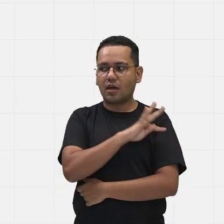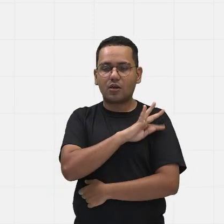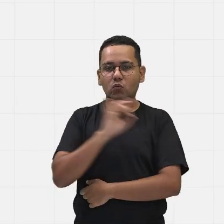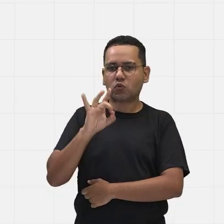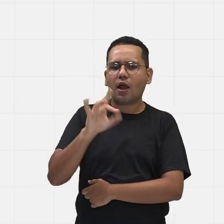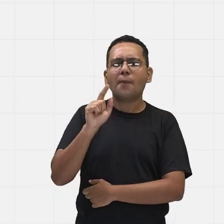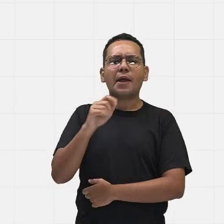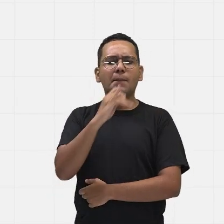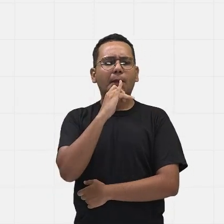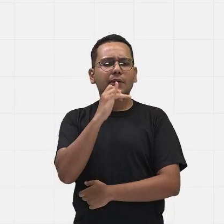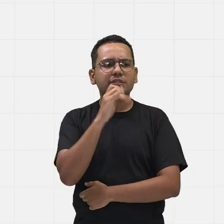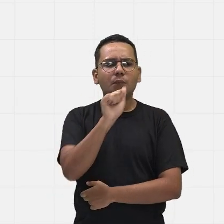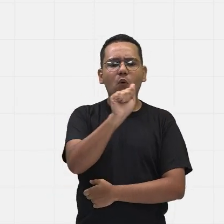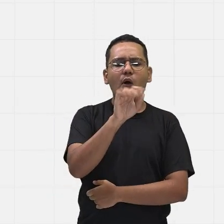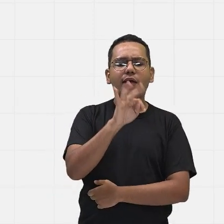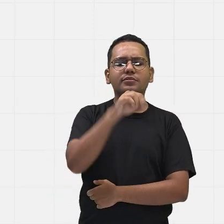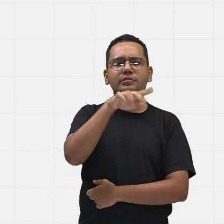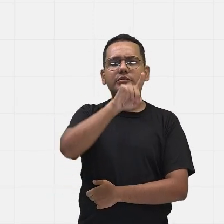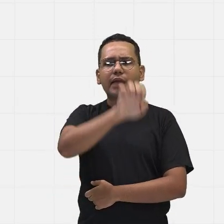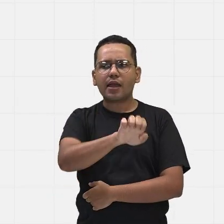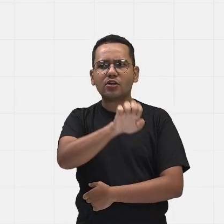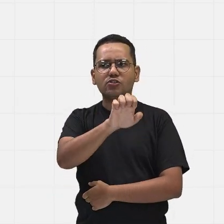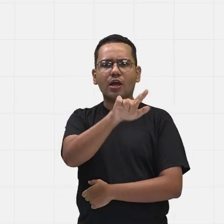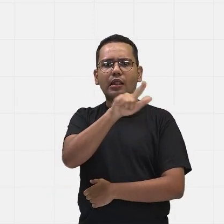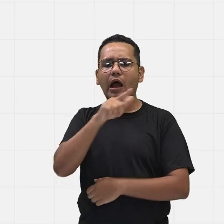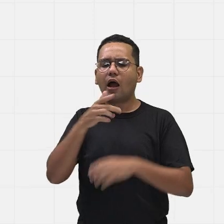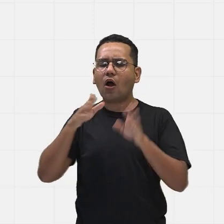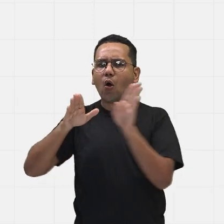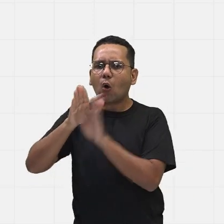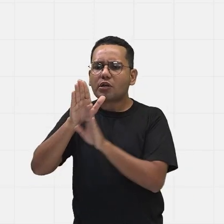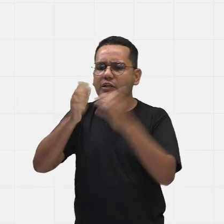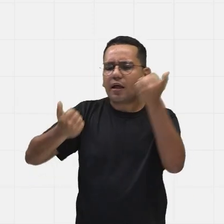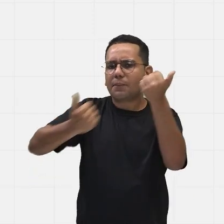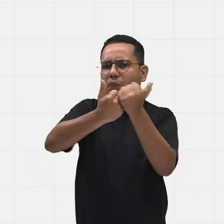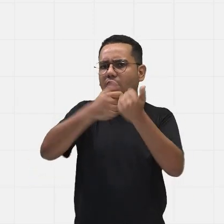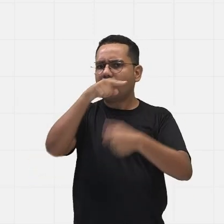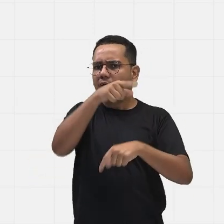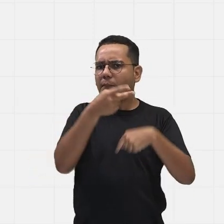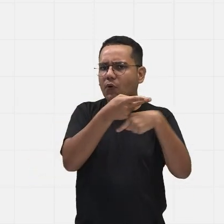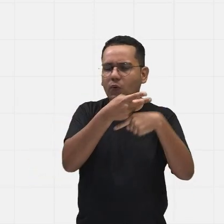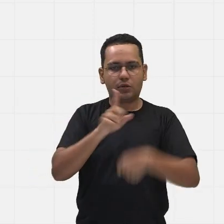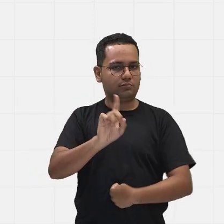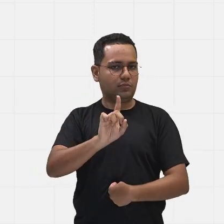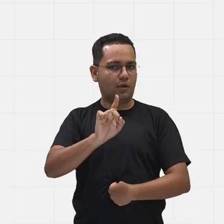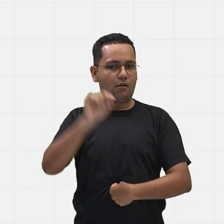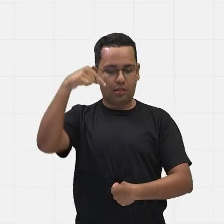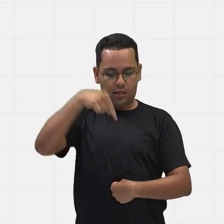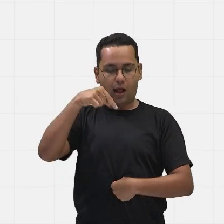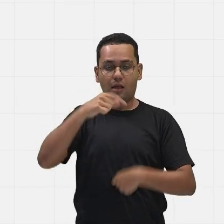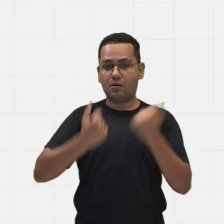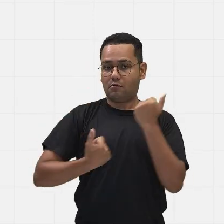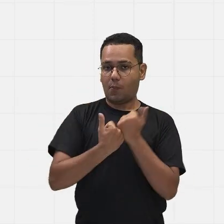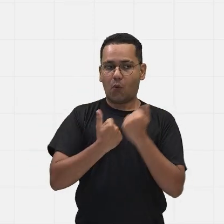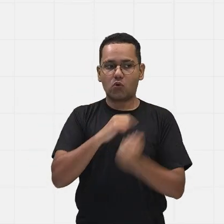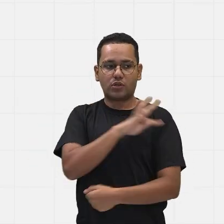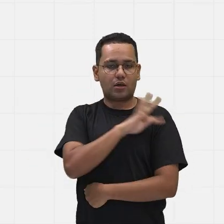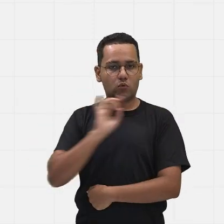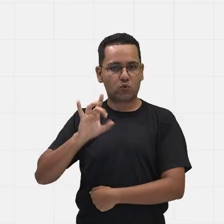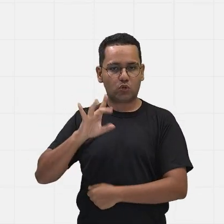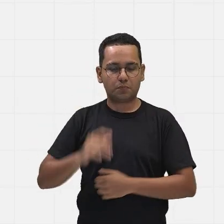não tem as orientações necessárias como o suporte tem, tá bom? Seguindo, a gente tem